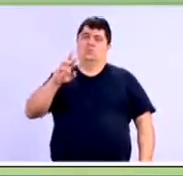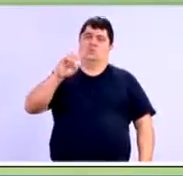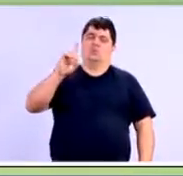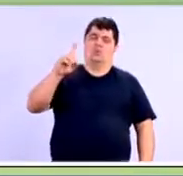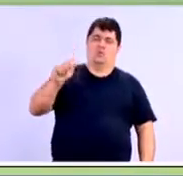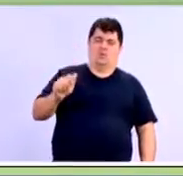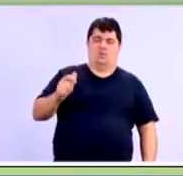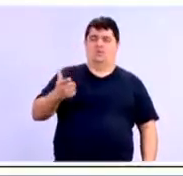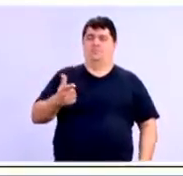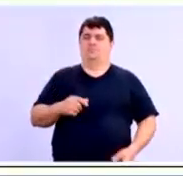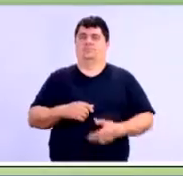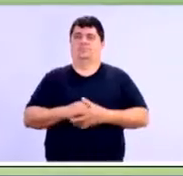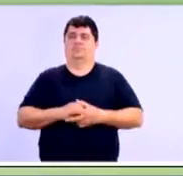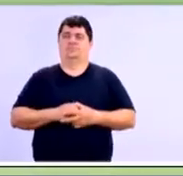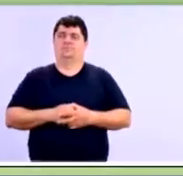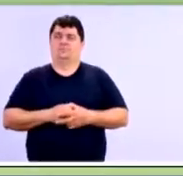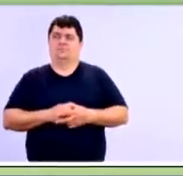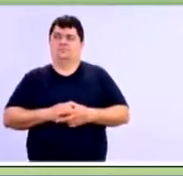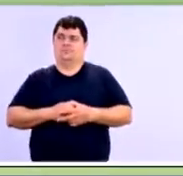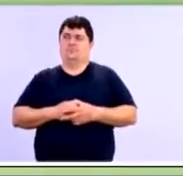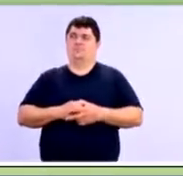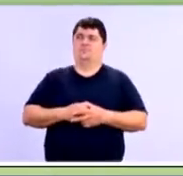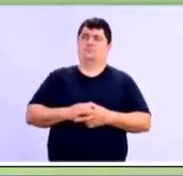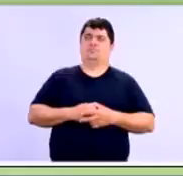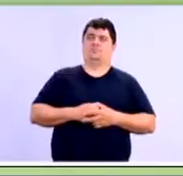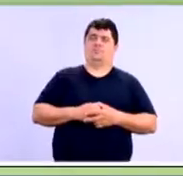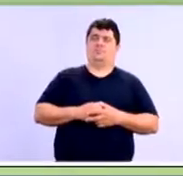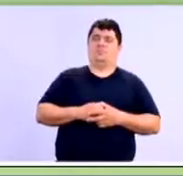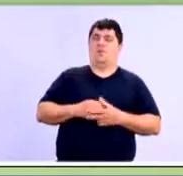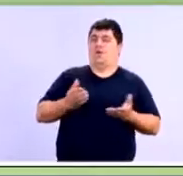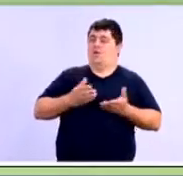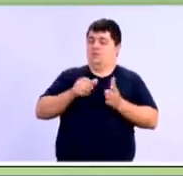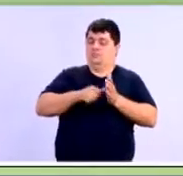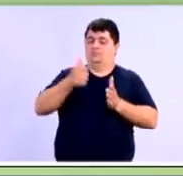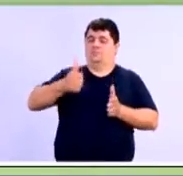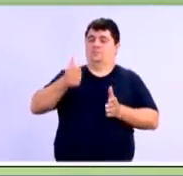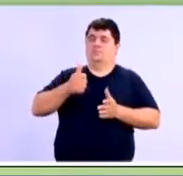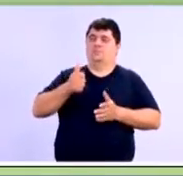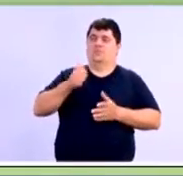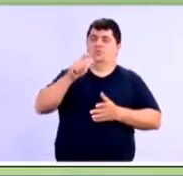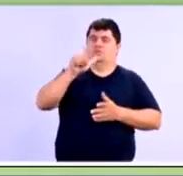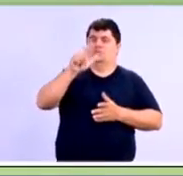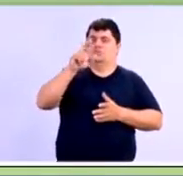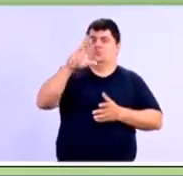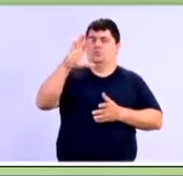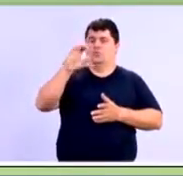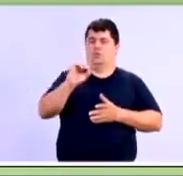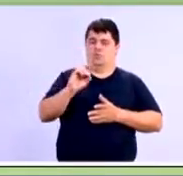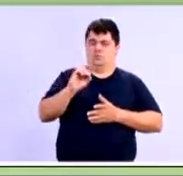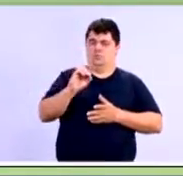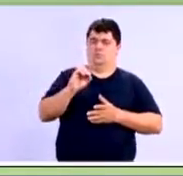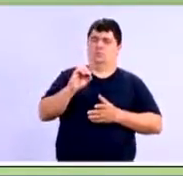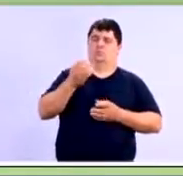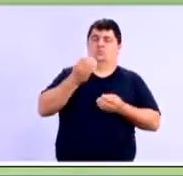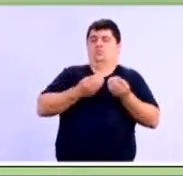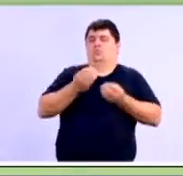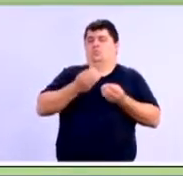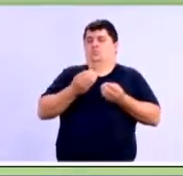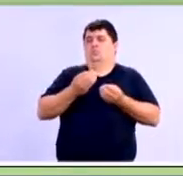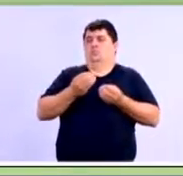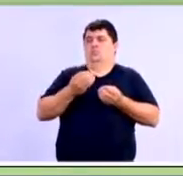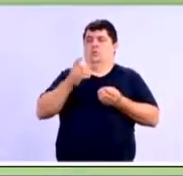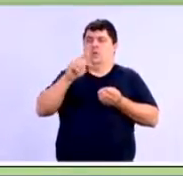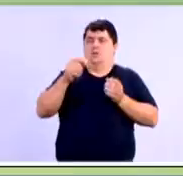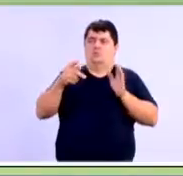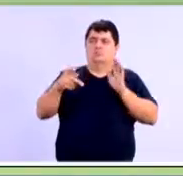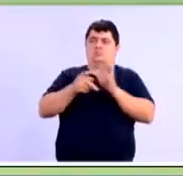renda. Beleza? Então, vamos falar primeiro, na primeira parte da nossa aula, dos índices de lucratividade.